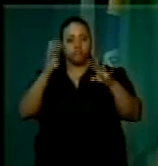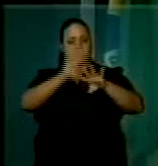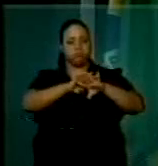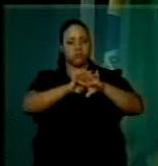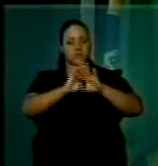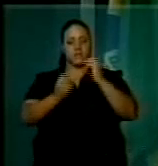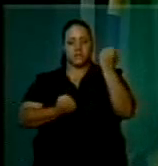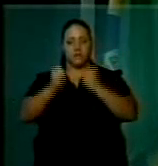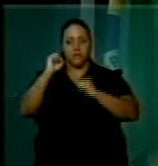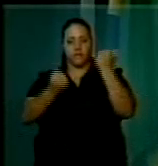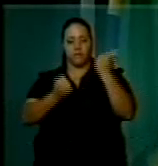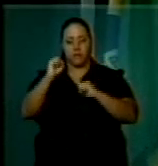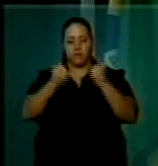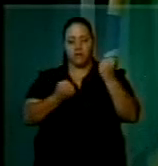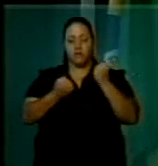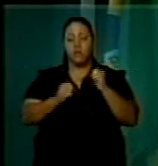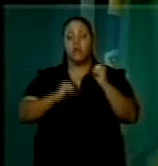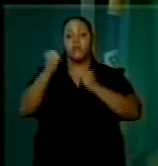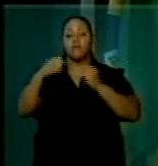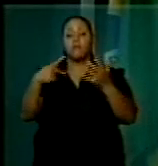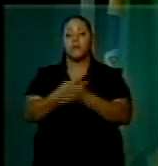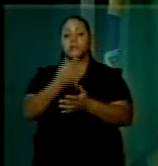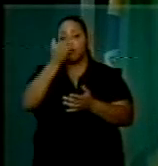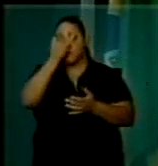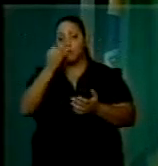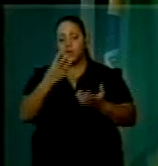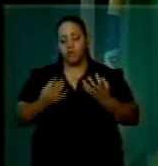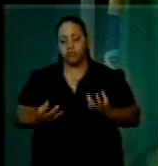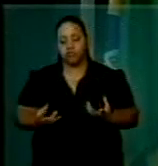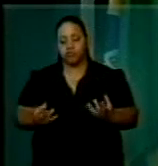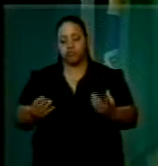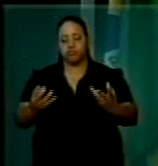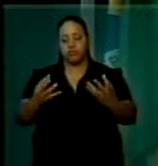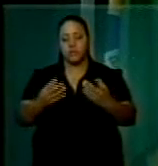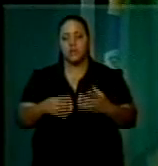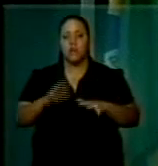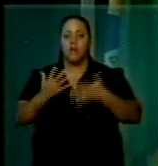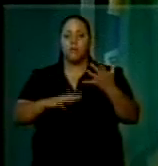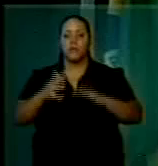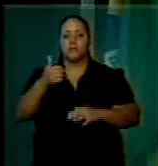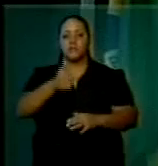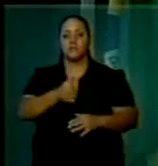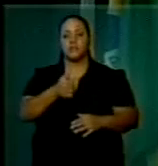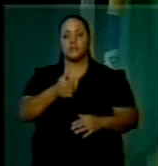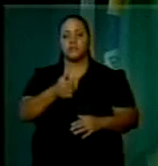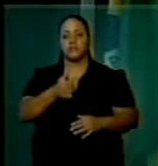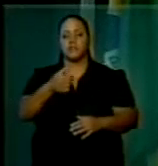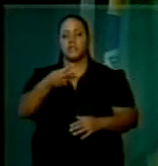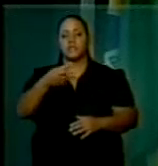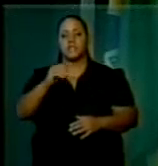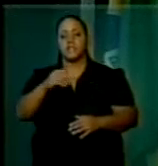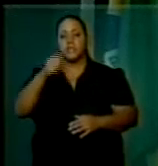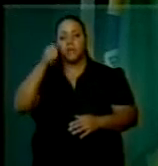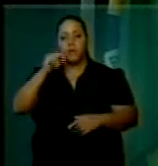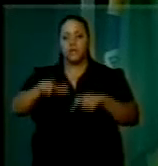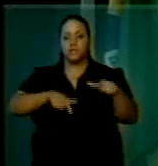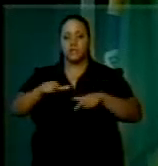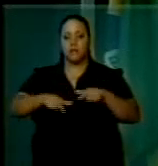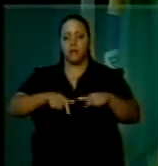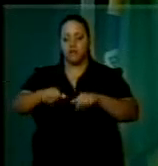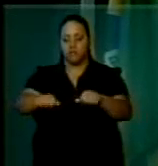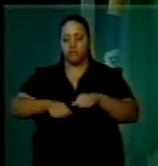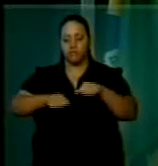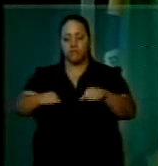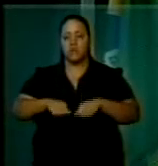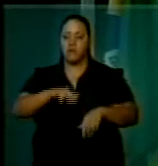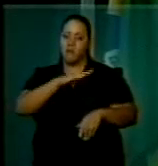da fábrica, que foi incendiada. Aproximadamente 130 tecelãs morreram